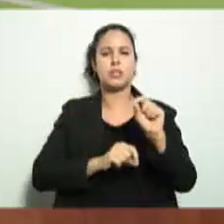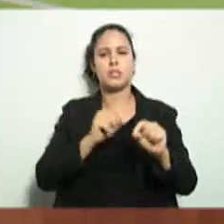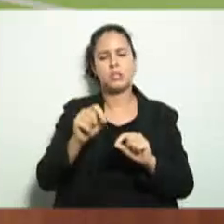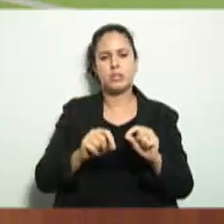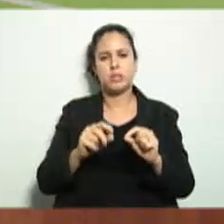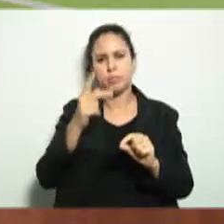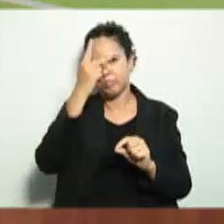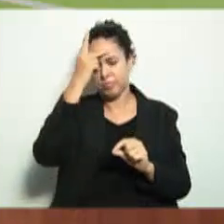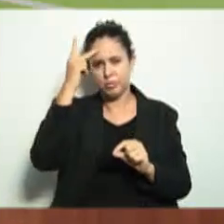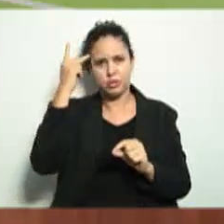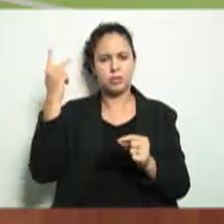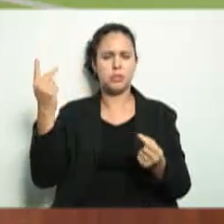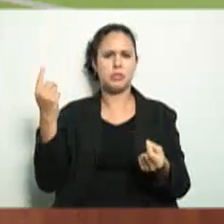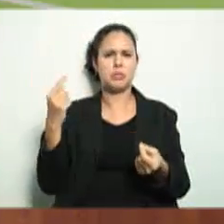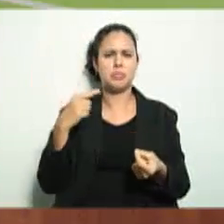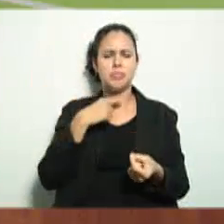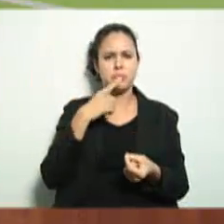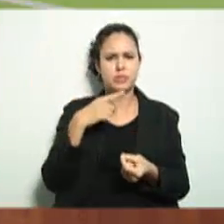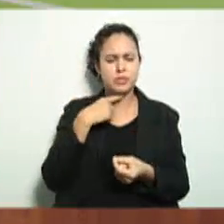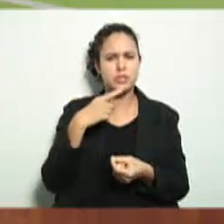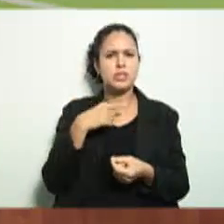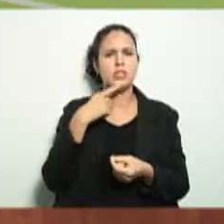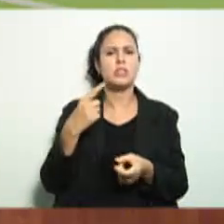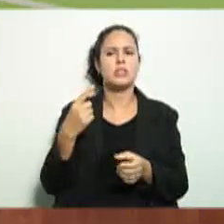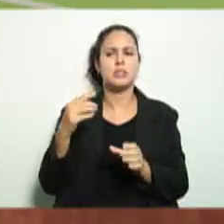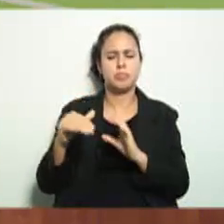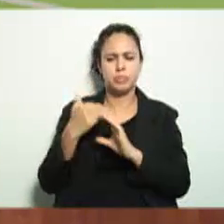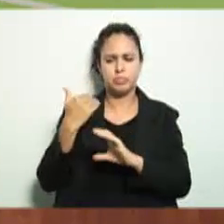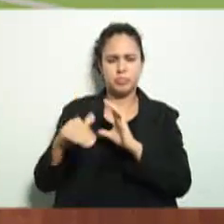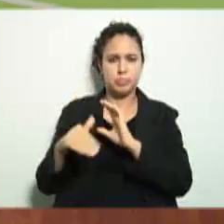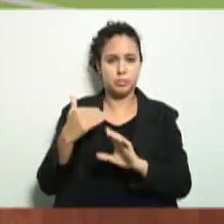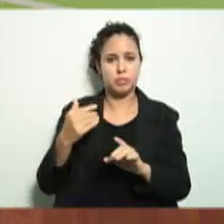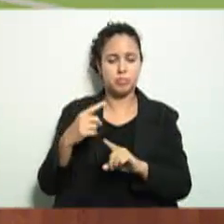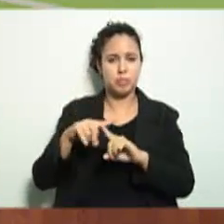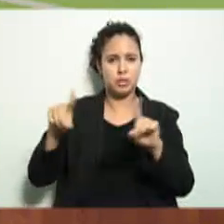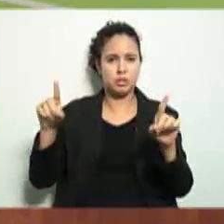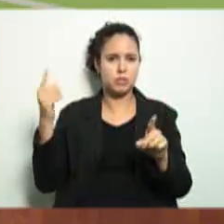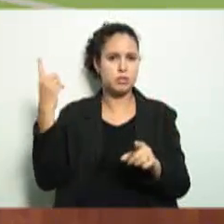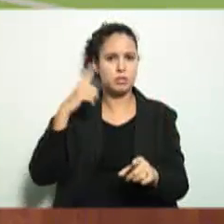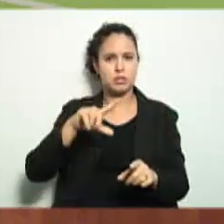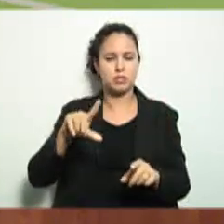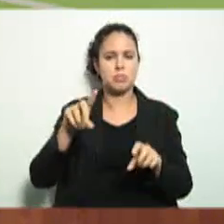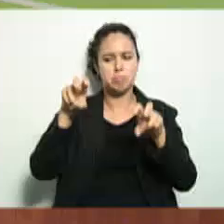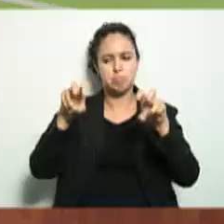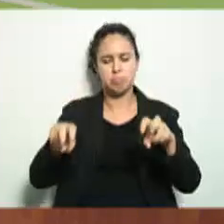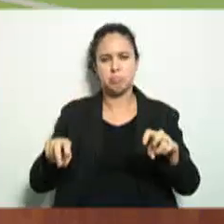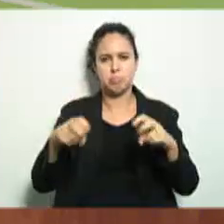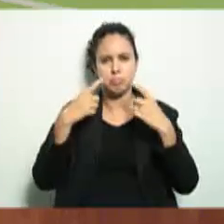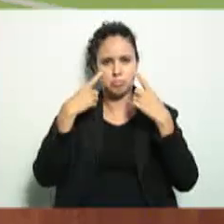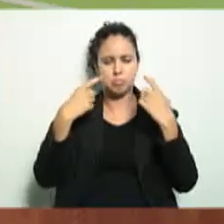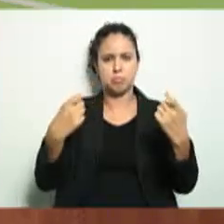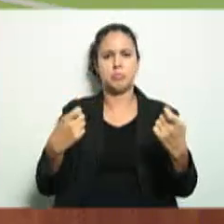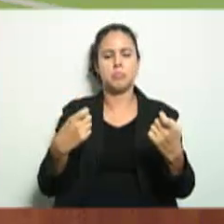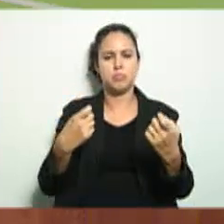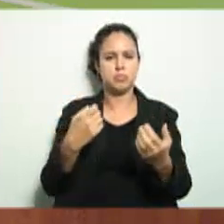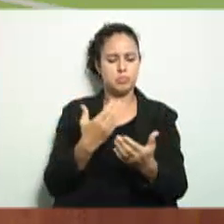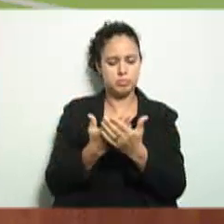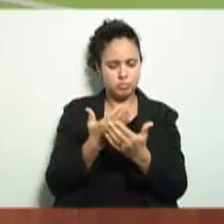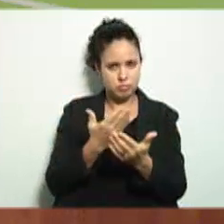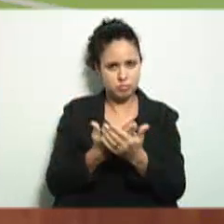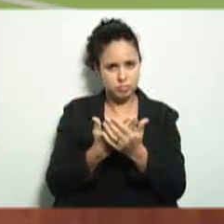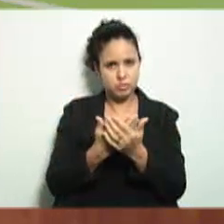entrar aqui, se manifestar, mas que assistiram a nossa aula e que participaram. O que vale muito mesmo é a participação, que vocês